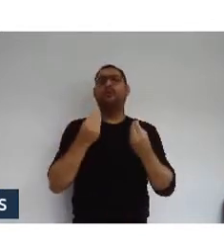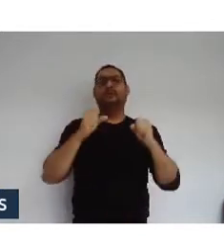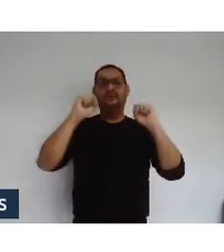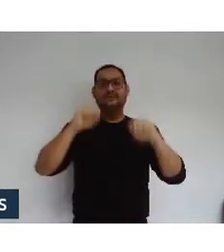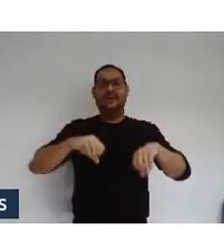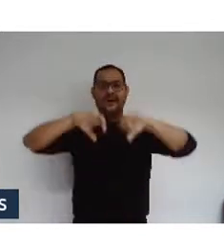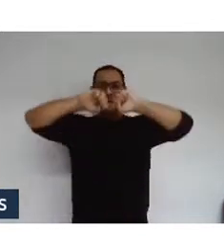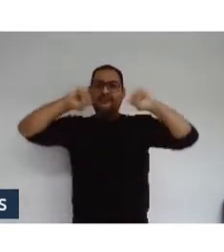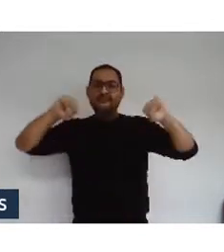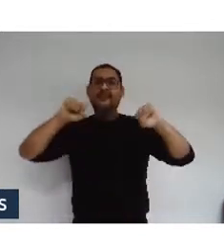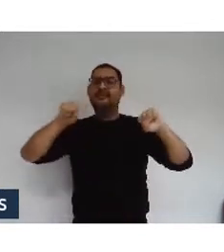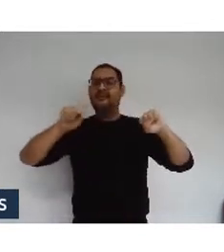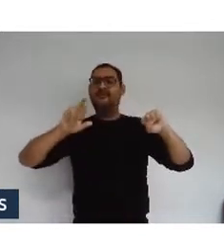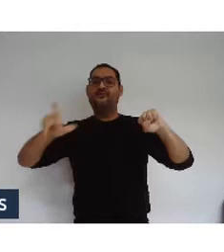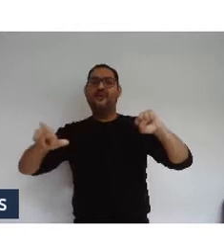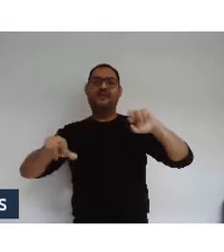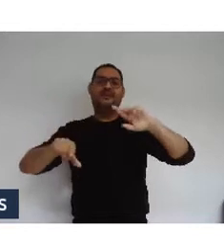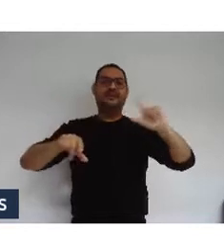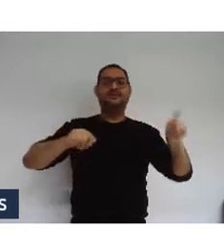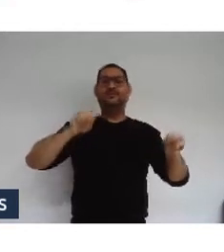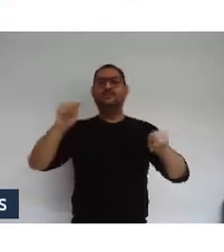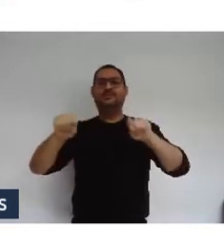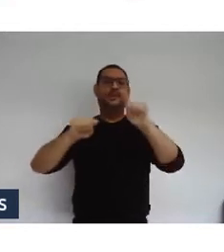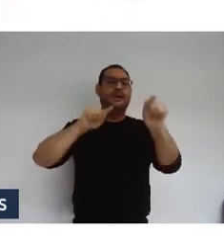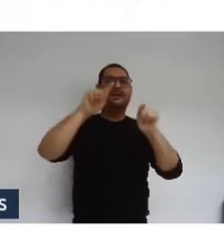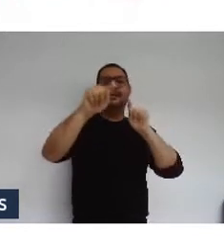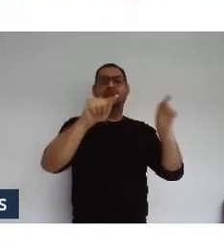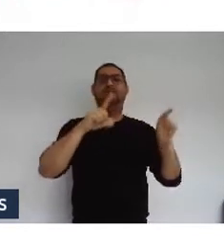isso ou aquilo, aquilo.